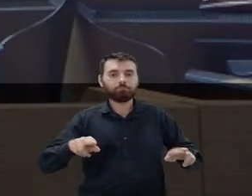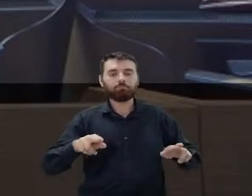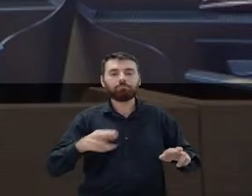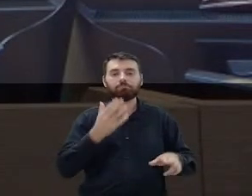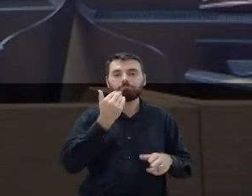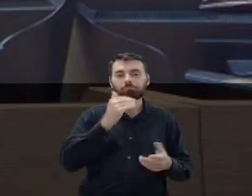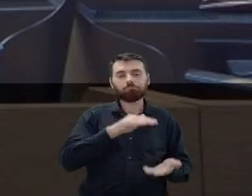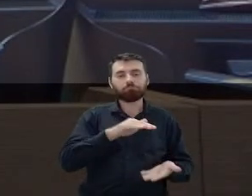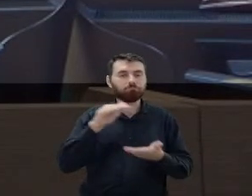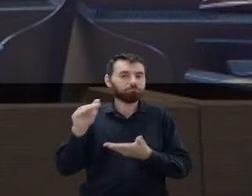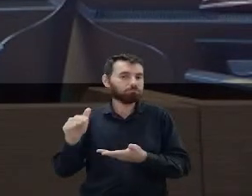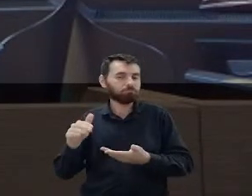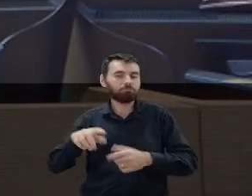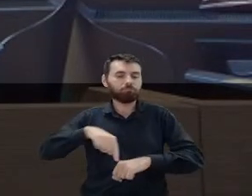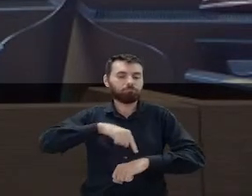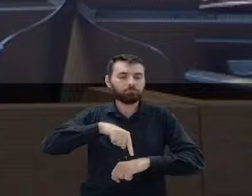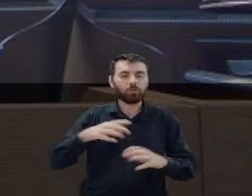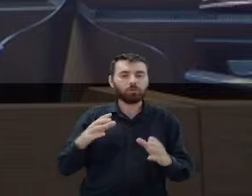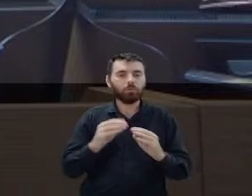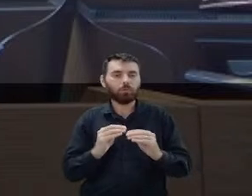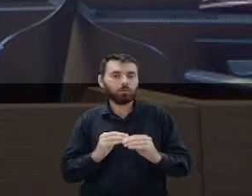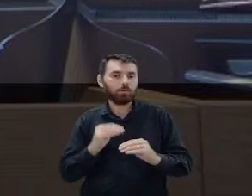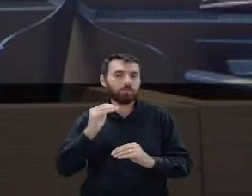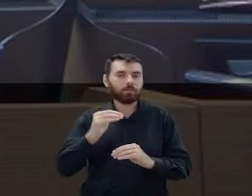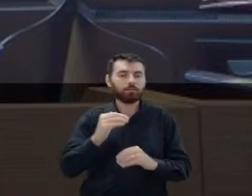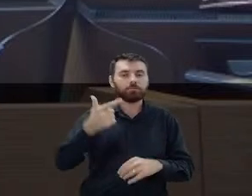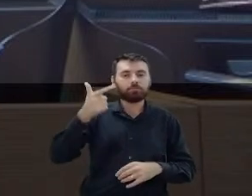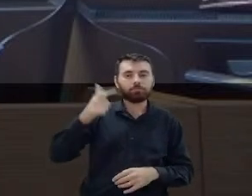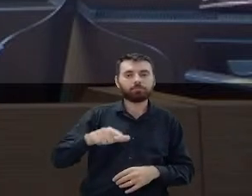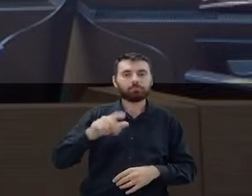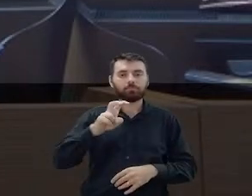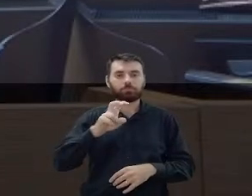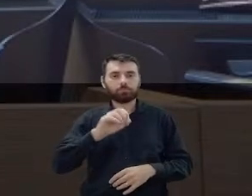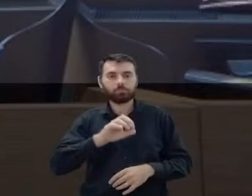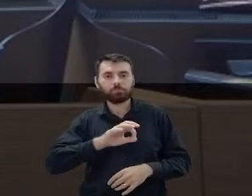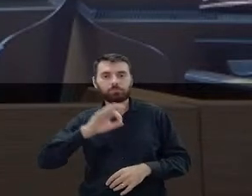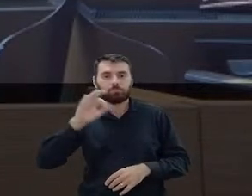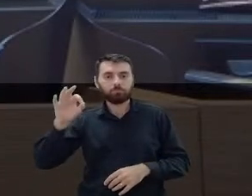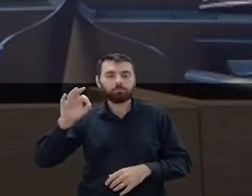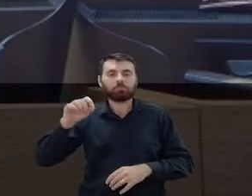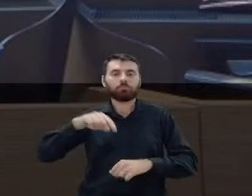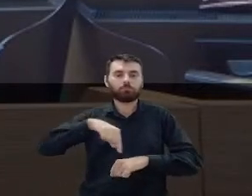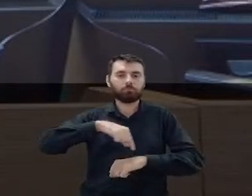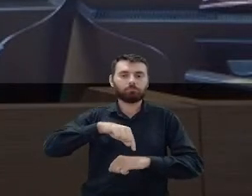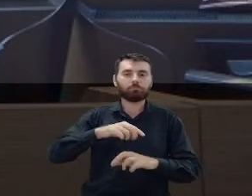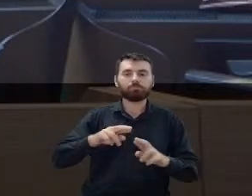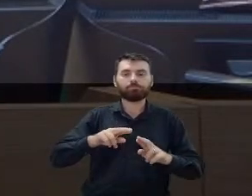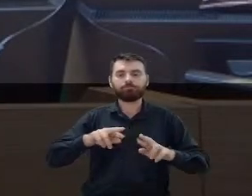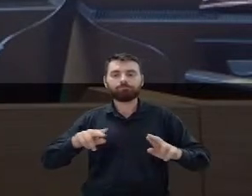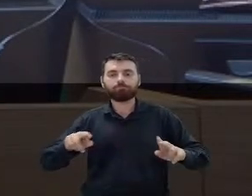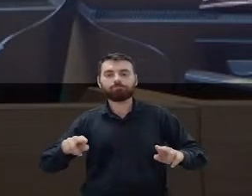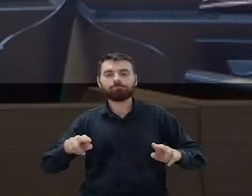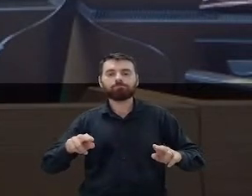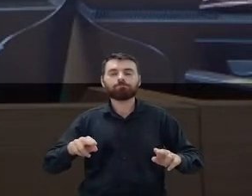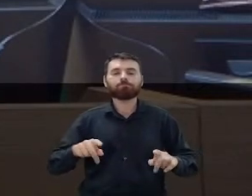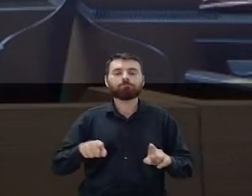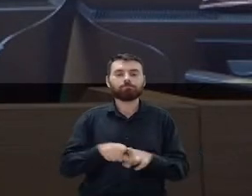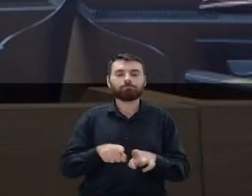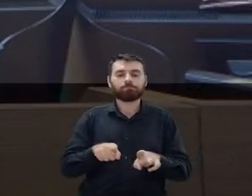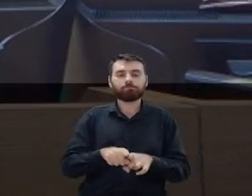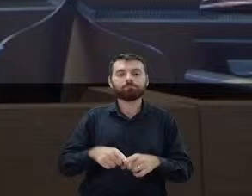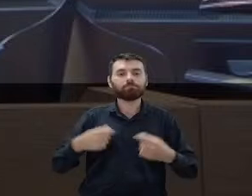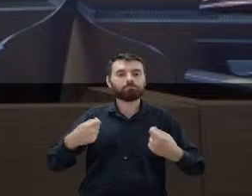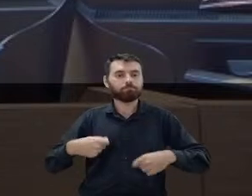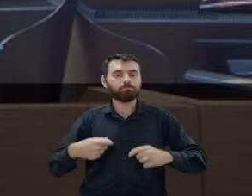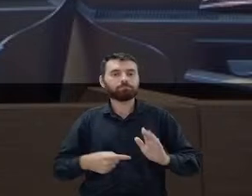afins em horas extra, condicional de 50%, requeridos na exordial, bem como deve clarear se o reflexo em